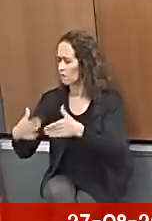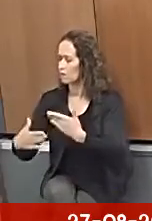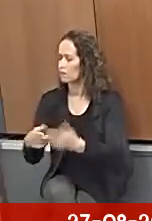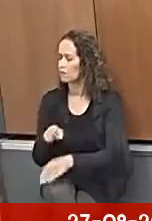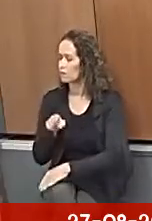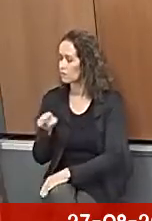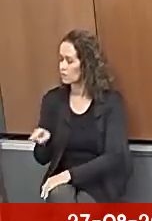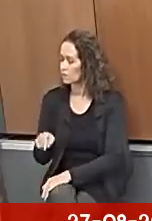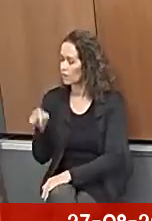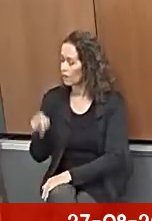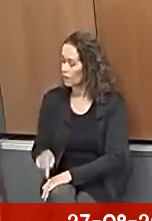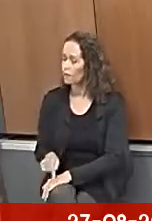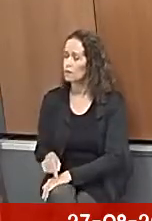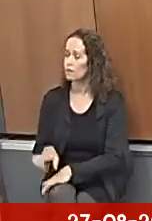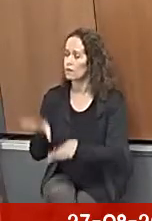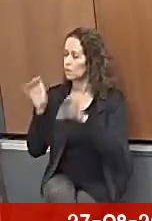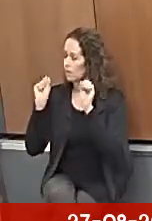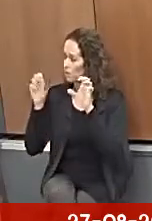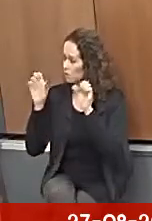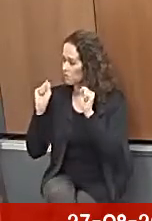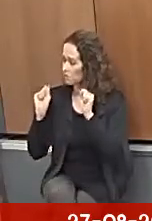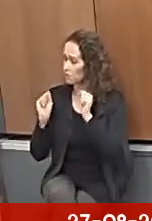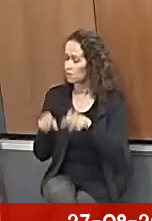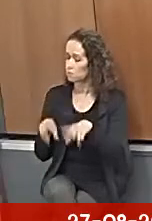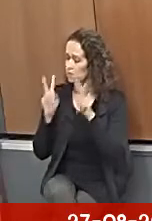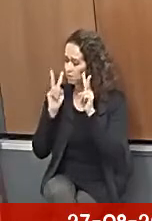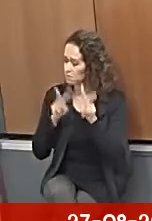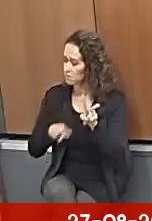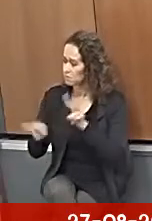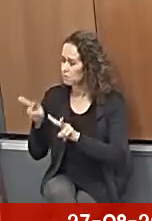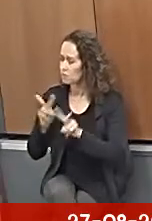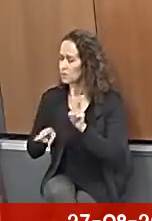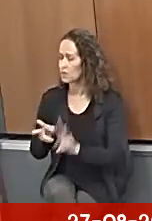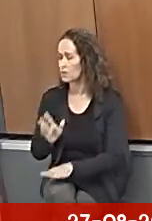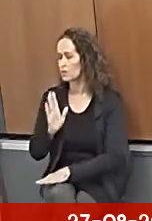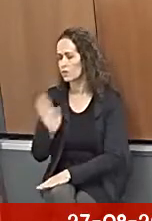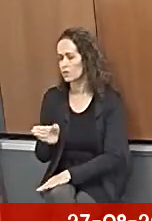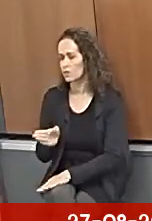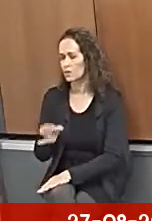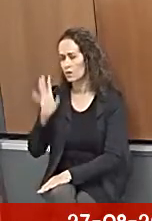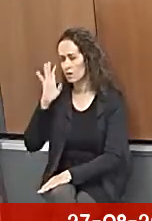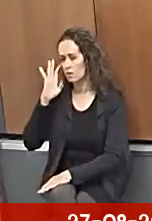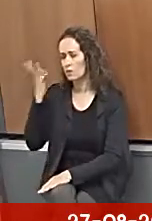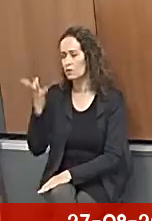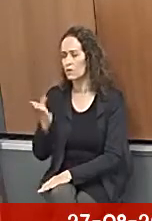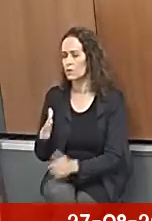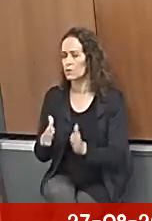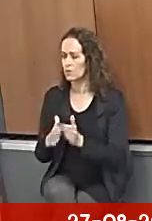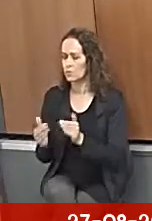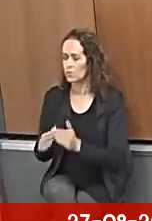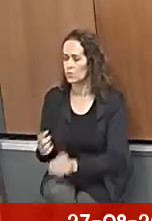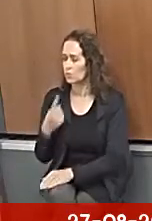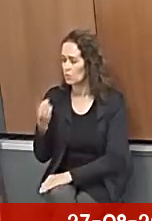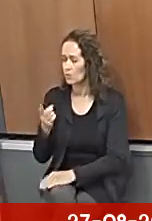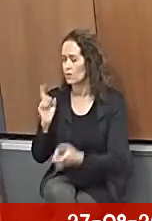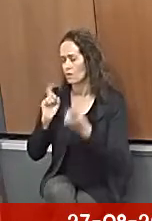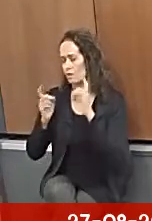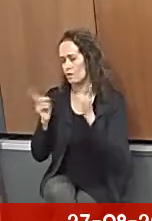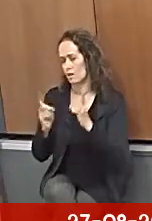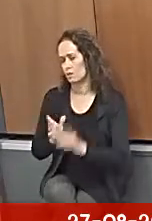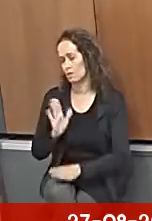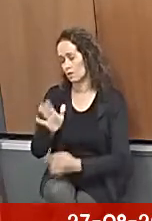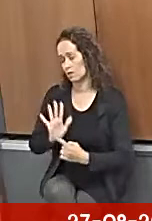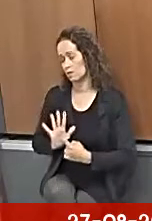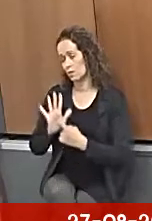estava aqui para ouvir já trouxe algo de concreto para essa comissão que é uma reunião isso demonstra até comentei com o professor clay e demonstra